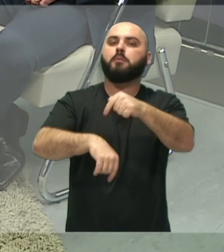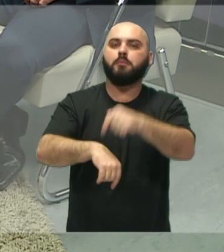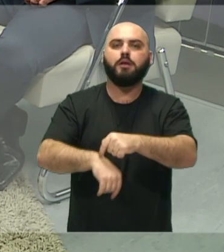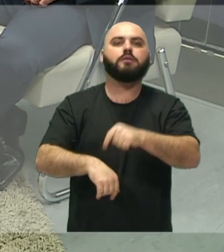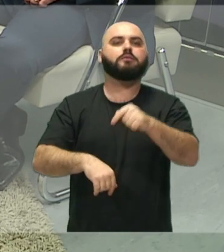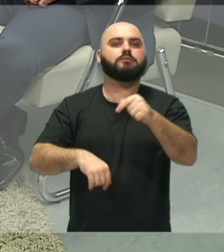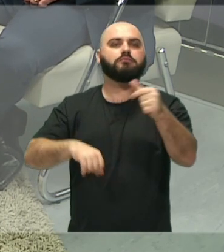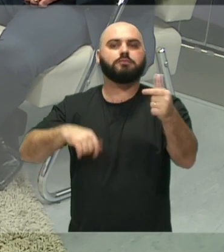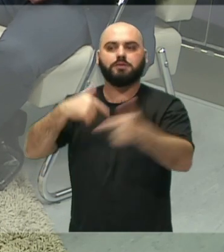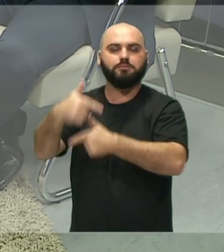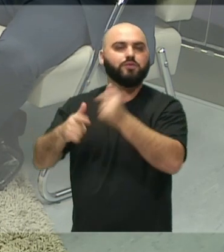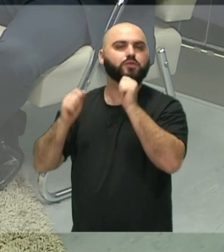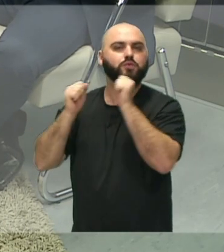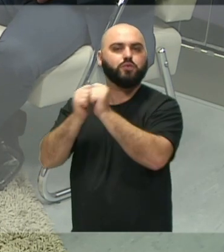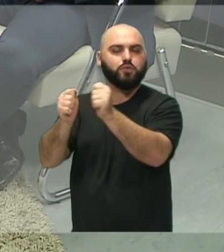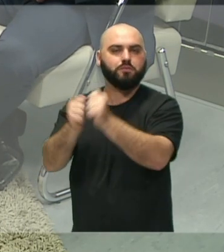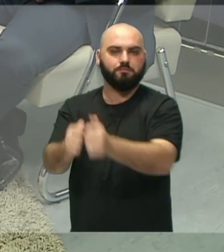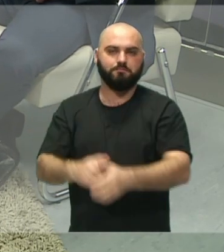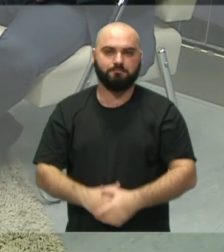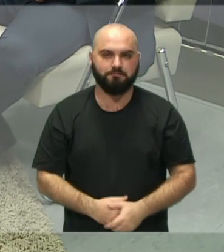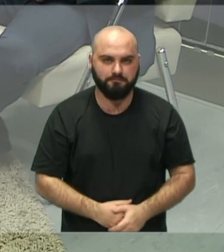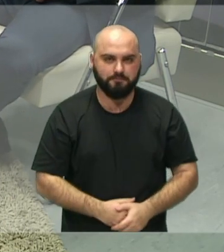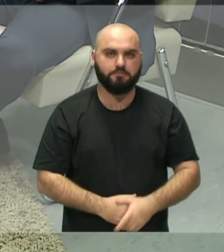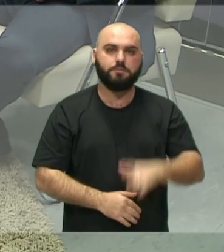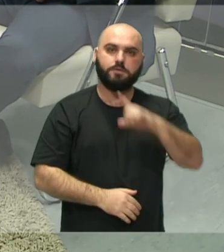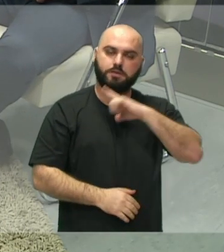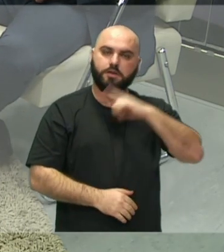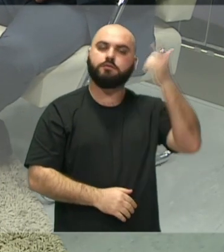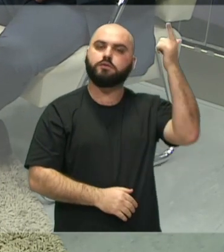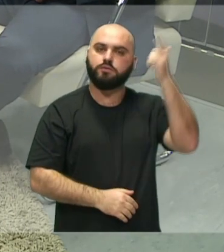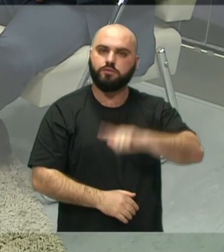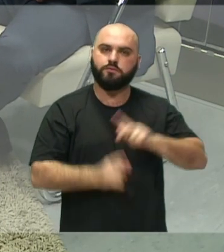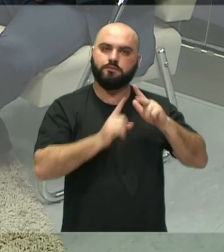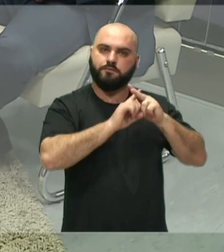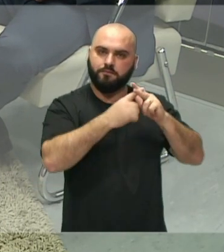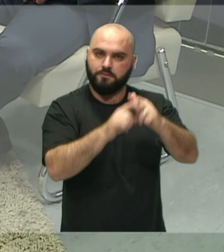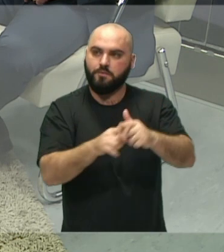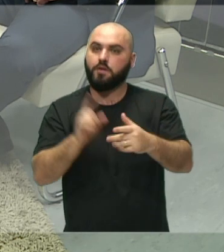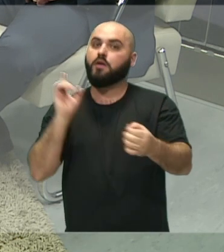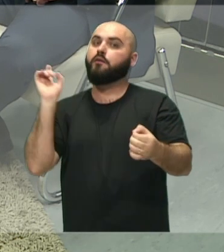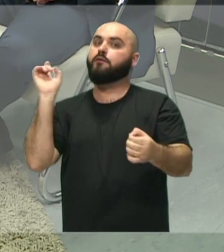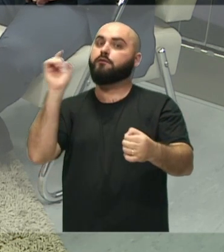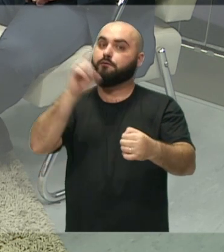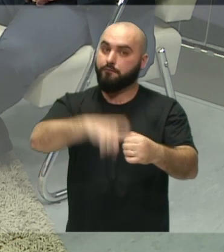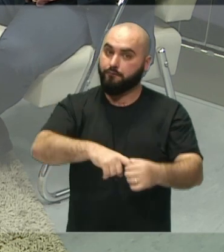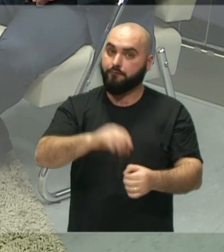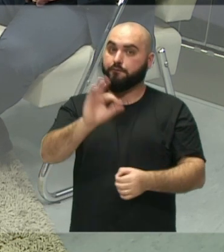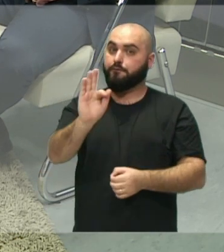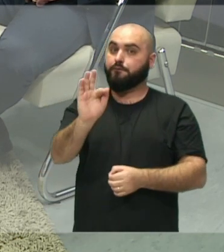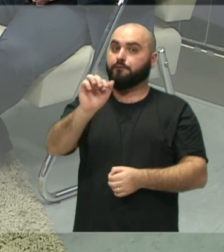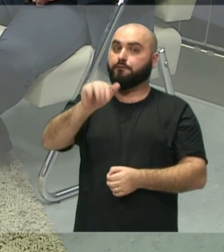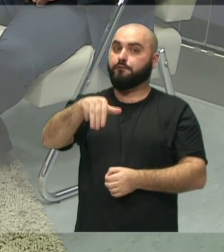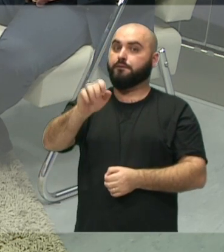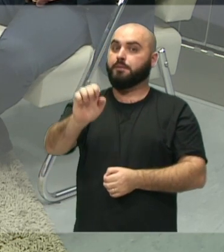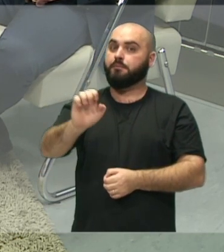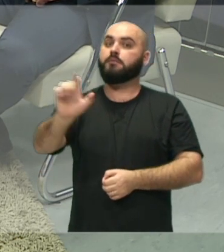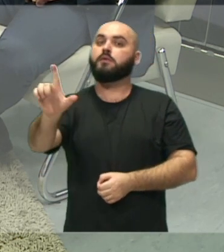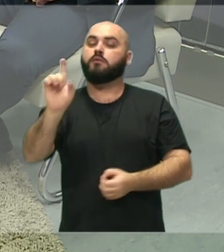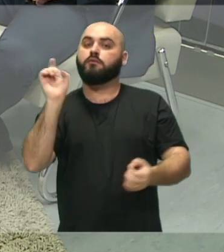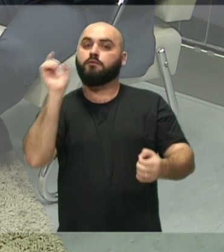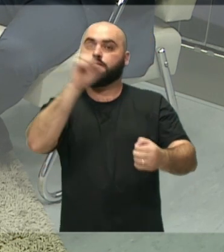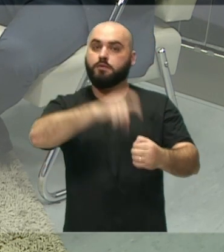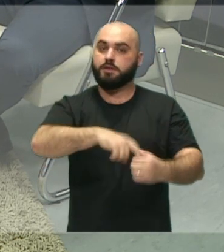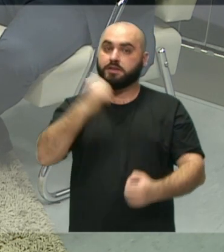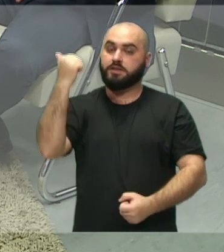também. Seguido uma nova reforma administrativa do governo, eu retornei para a Fundação Municipal de Esportes, naquela ocasião como